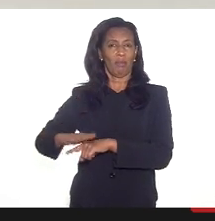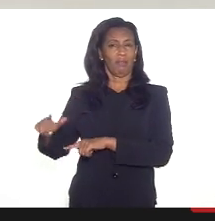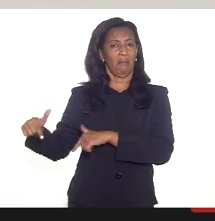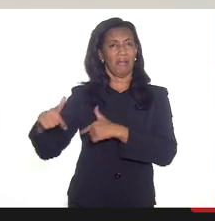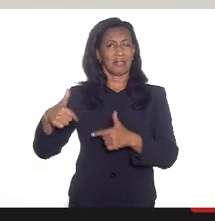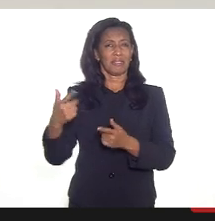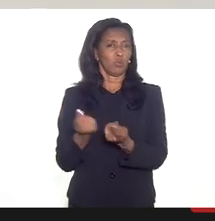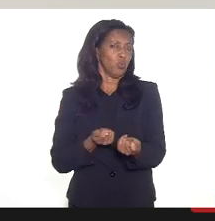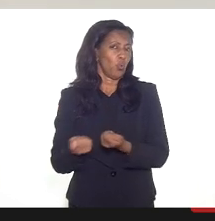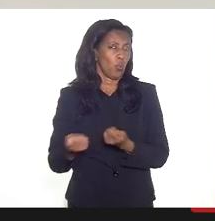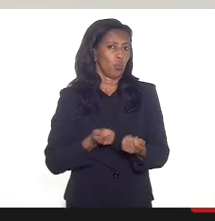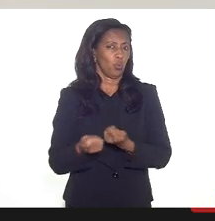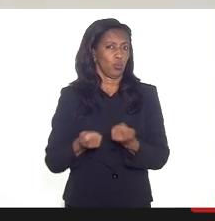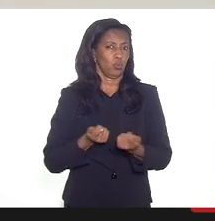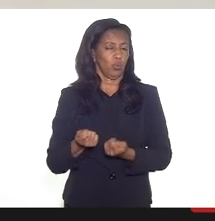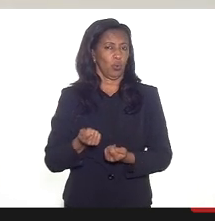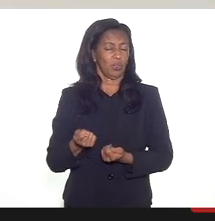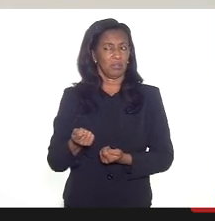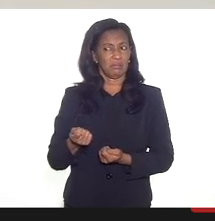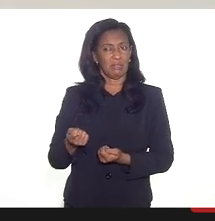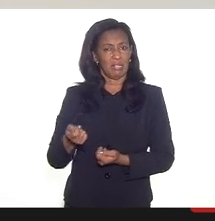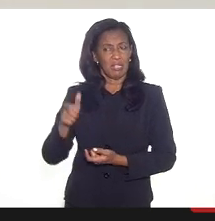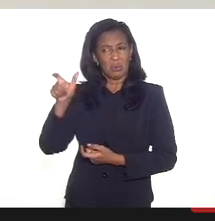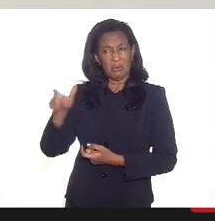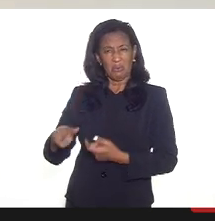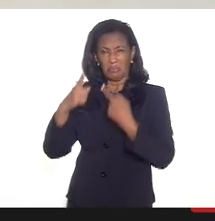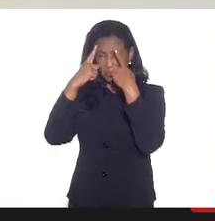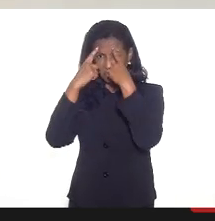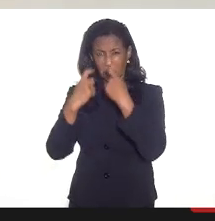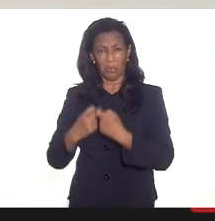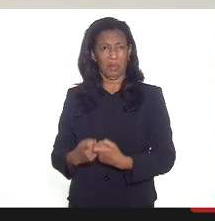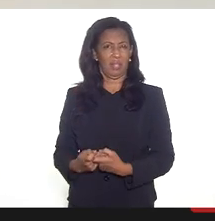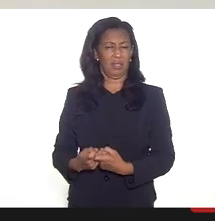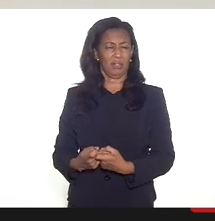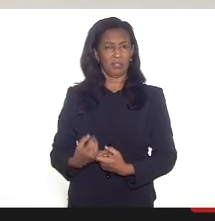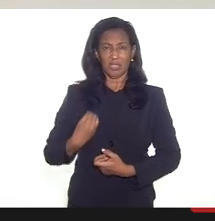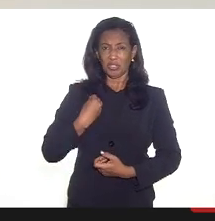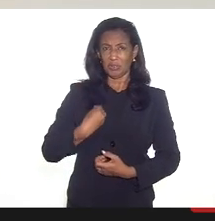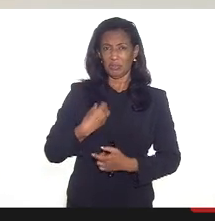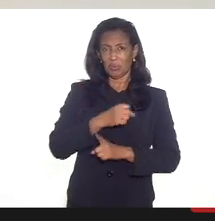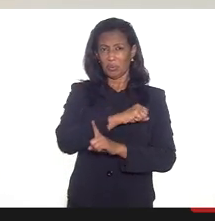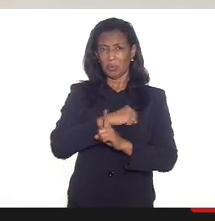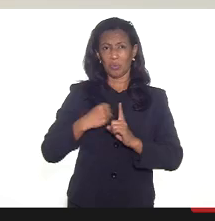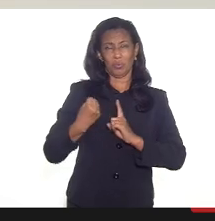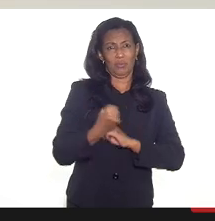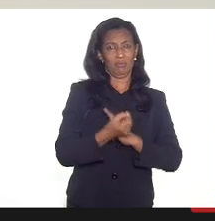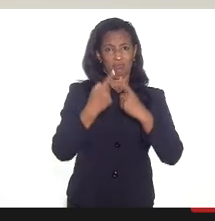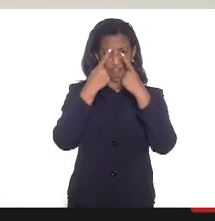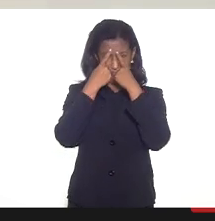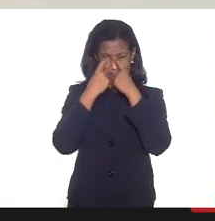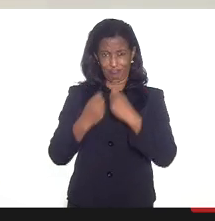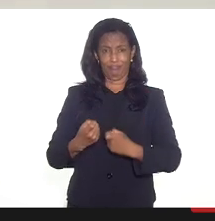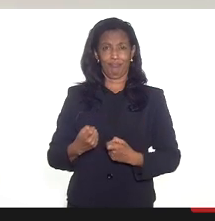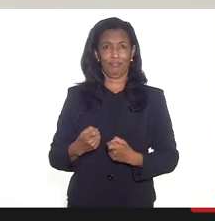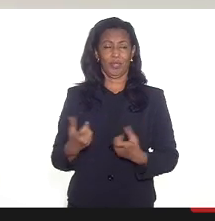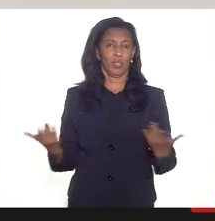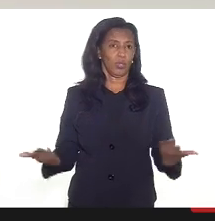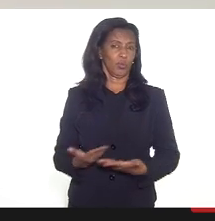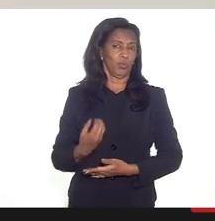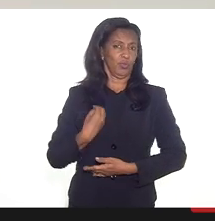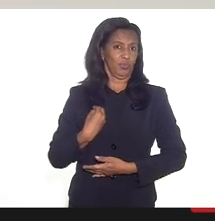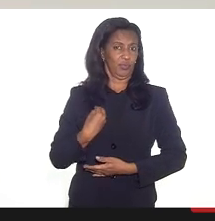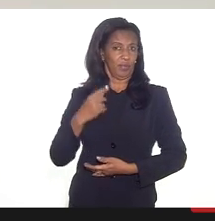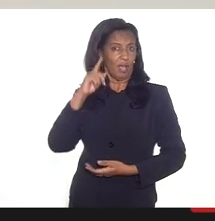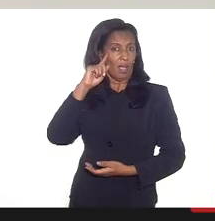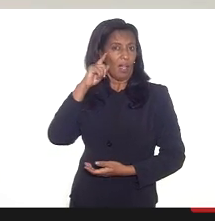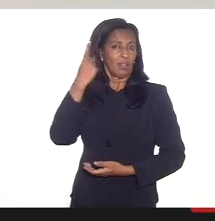de controle, esses comportamentos agressivos e a gente viver nessa sociedade violenta em que vivemos. A ideia